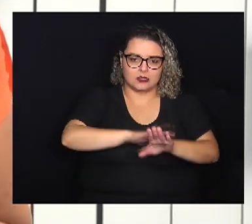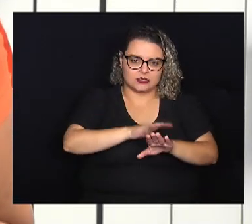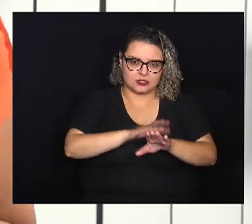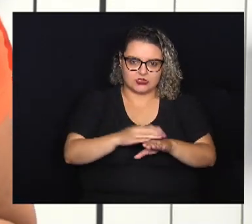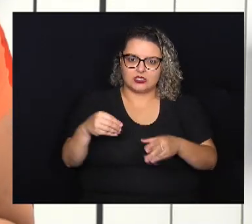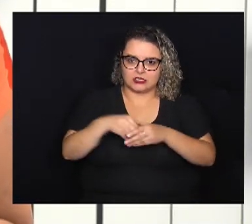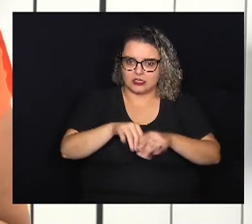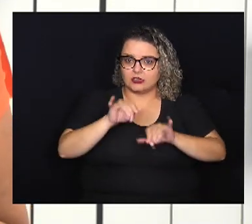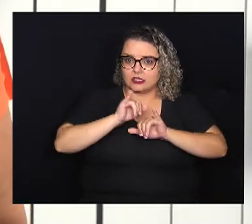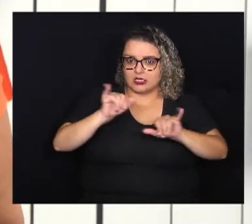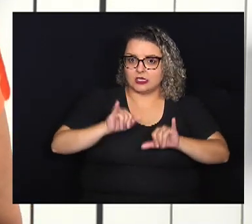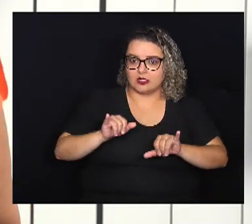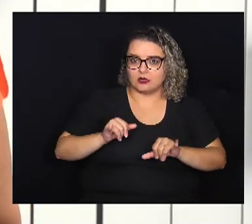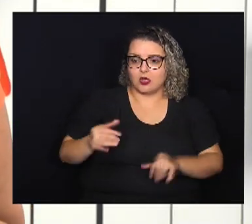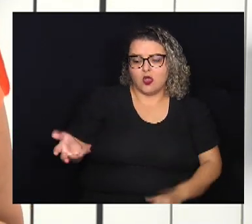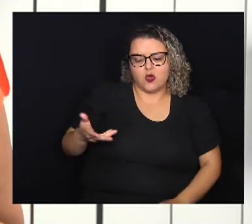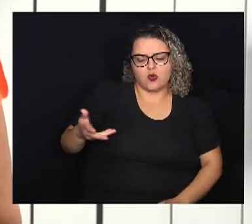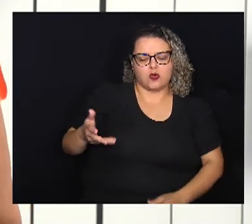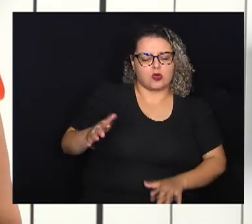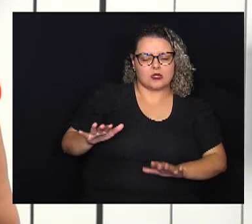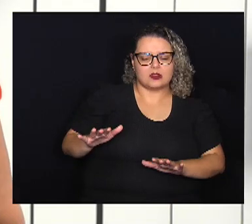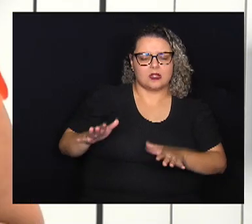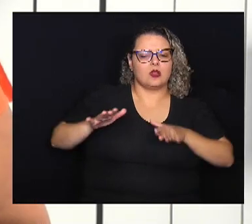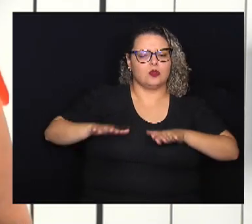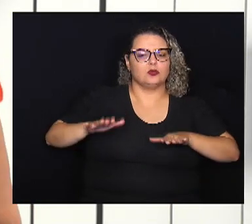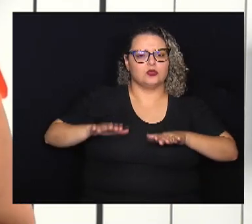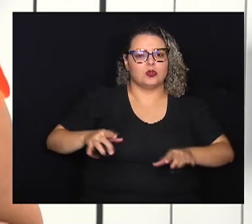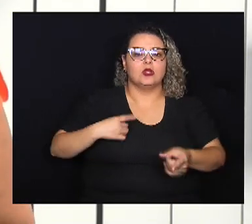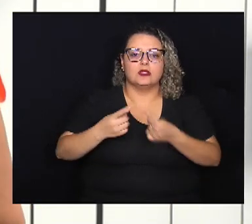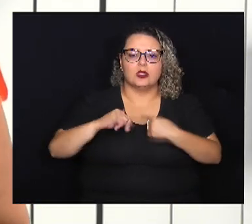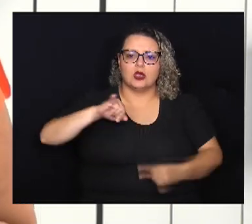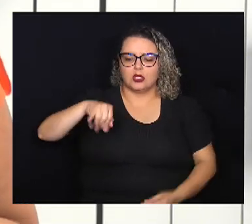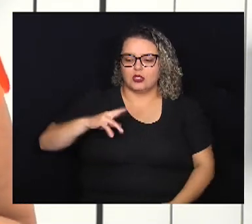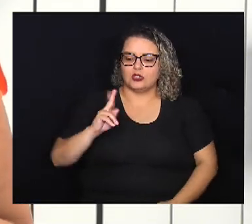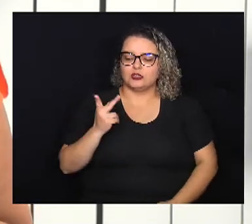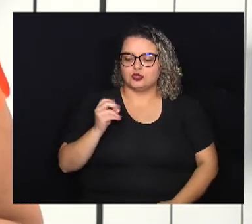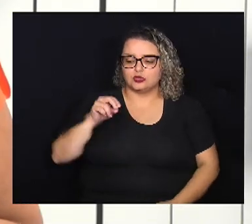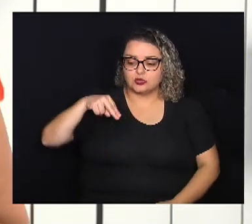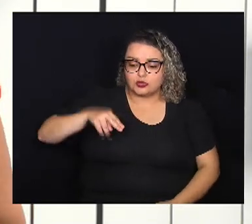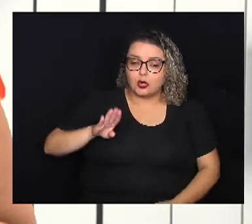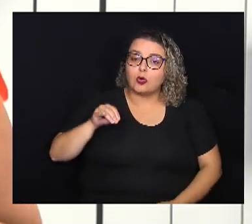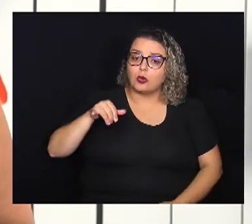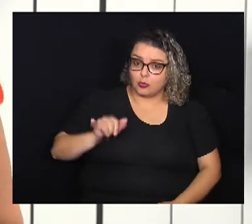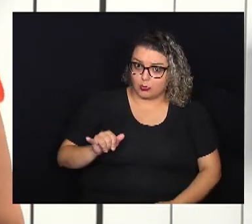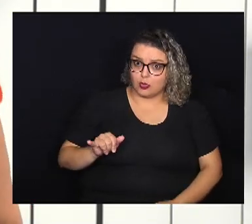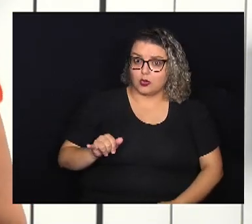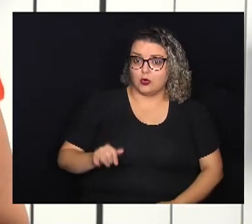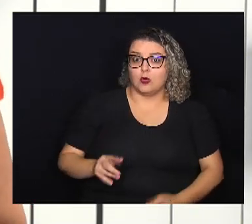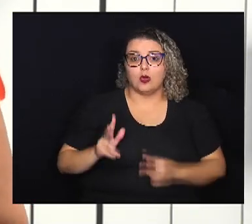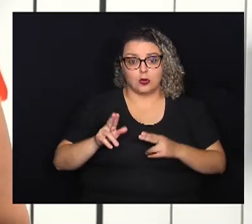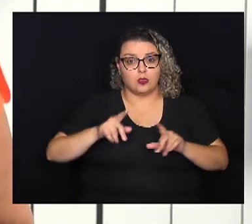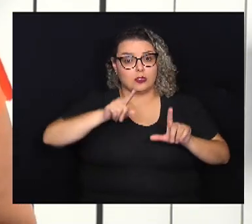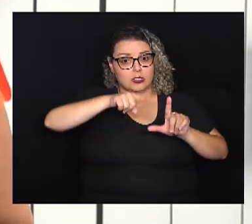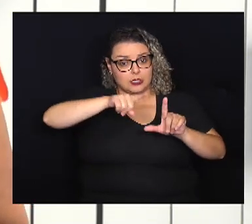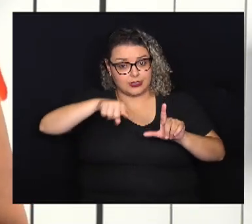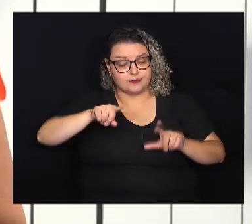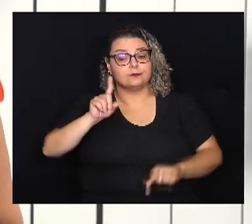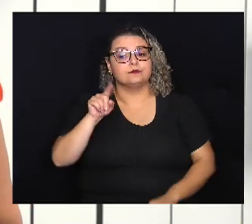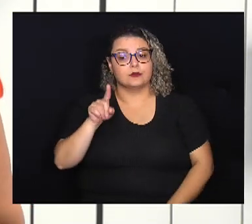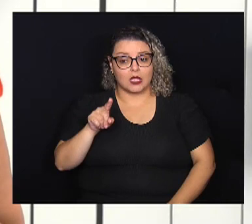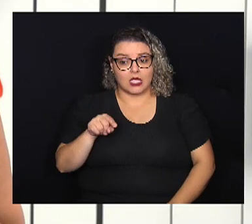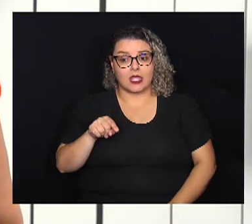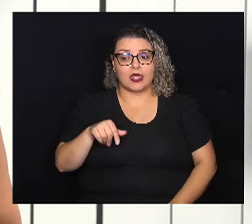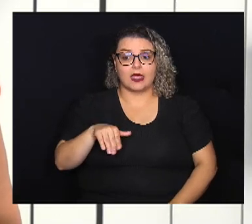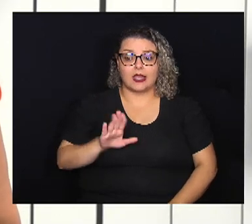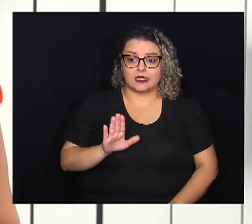dessa campanha desacelera acontece na Avenida John Boy do Lope. De acordo com as estatísticas, ela é a que